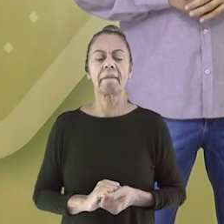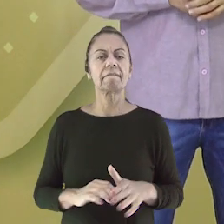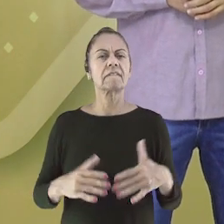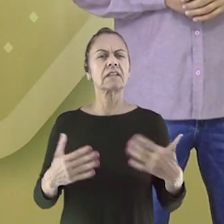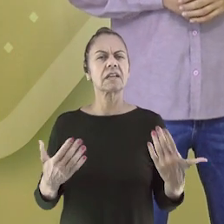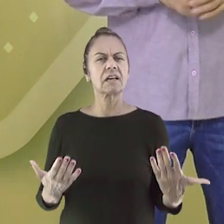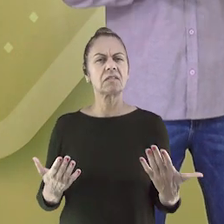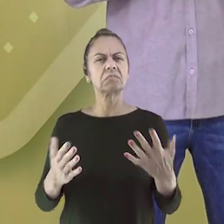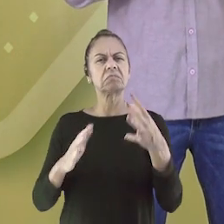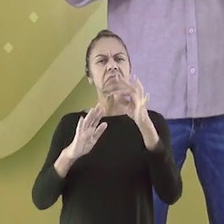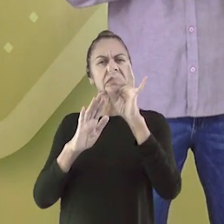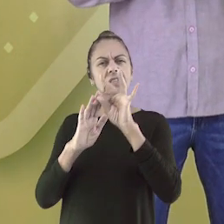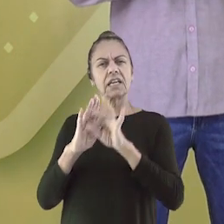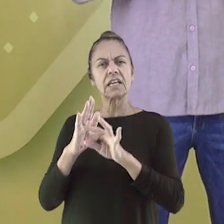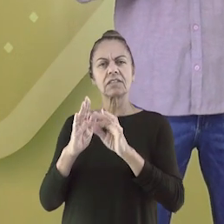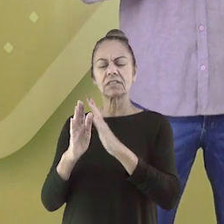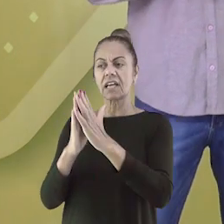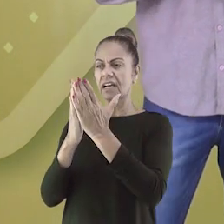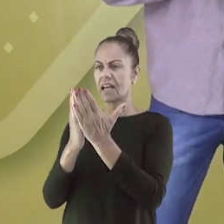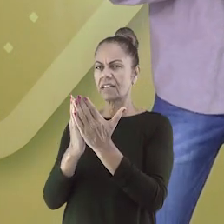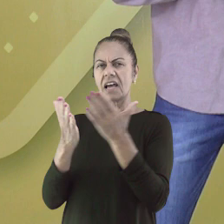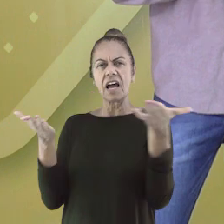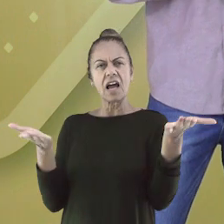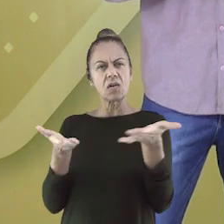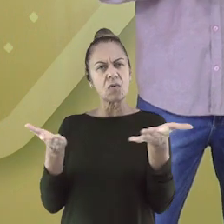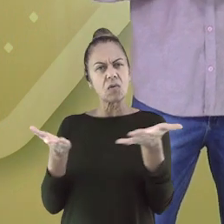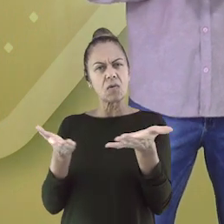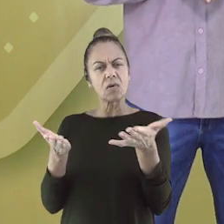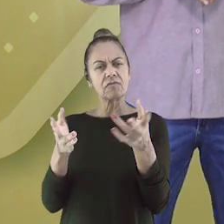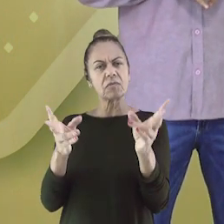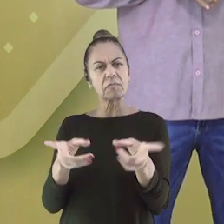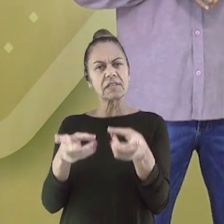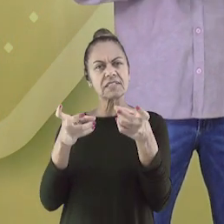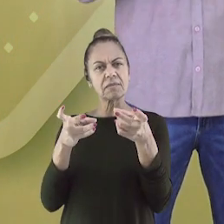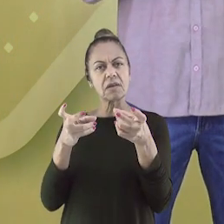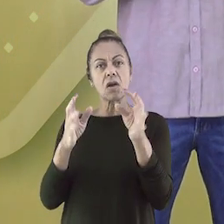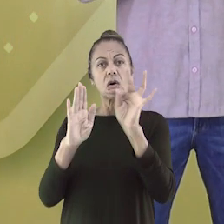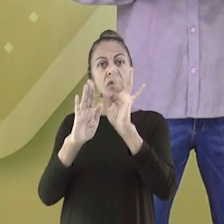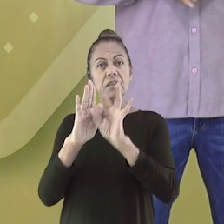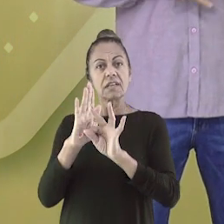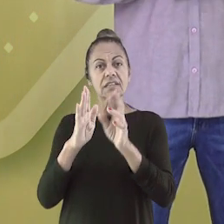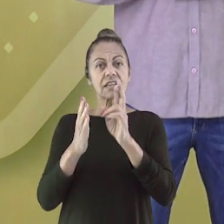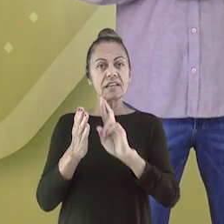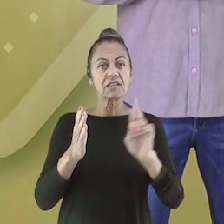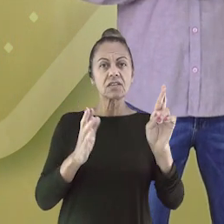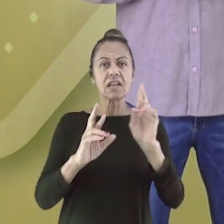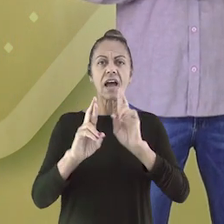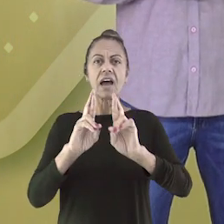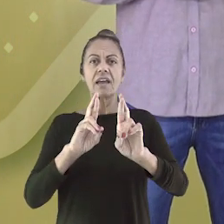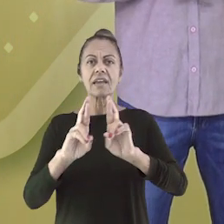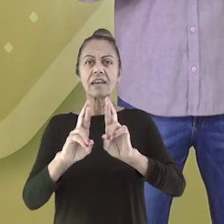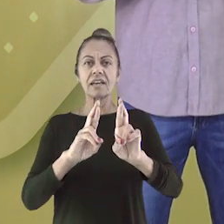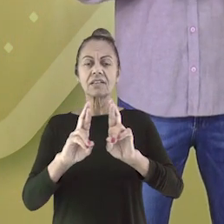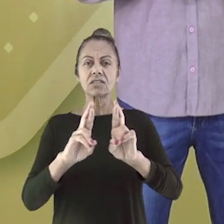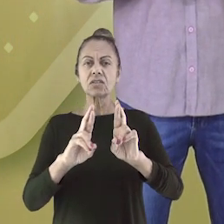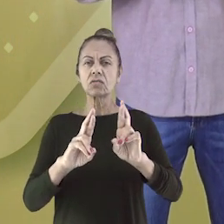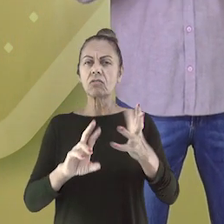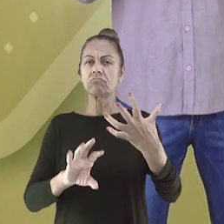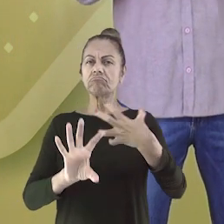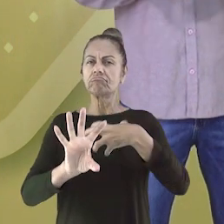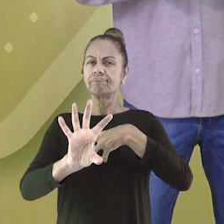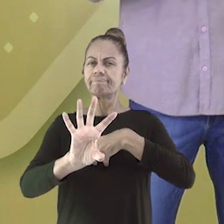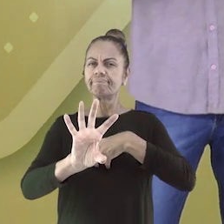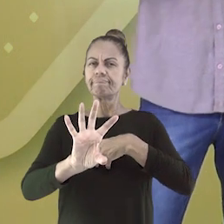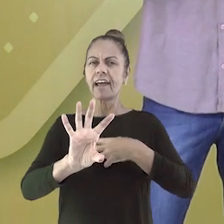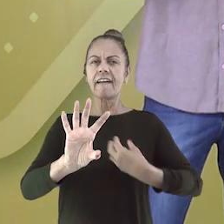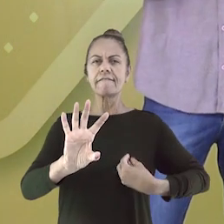Excelente, professor Adonias. Depois de conhecer os textos sagrados de algumas religiões, vamos agora perceber os textos religiosos